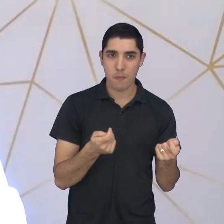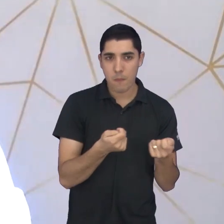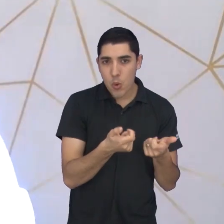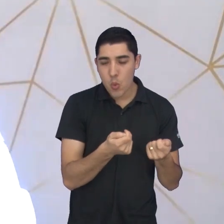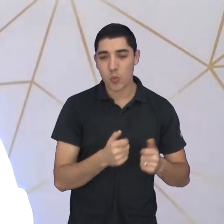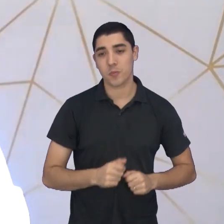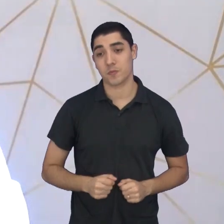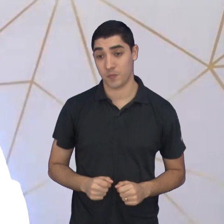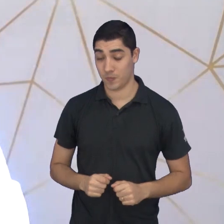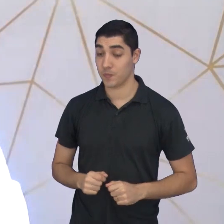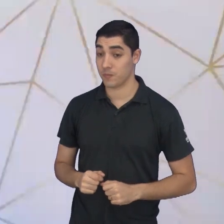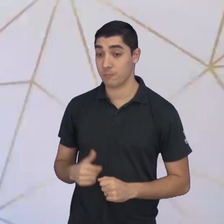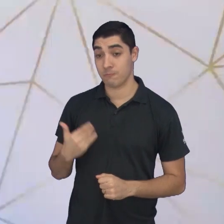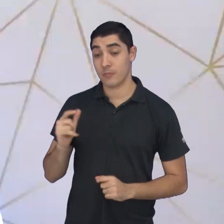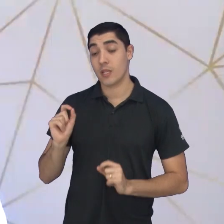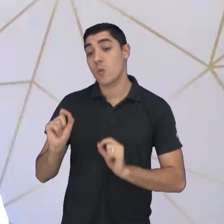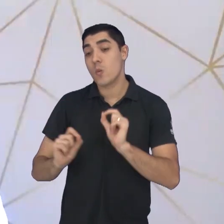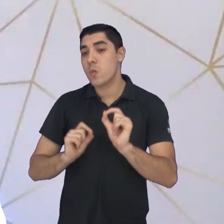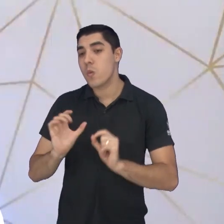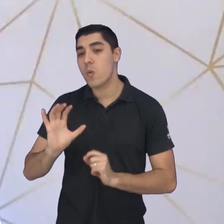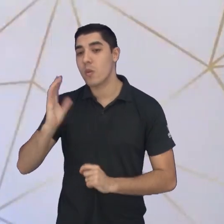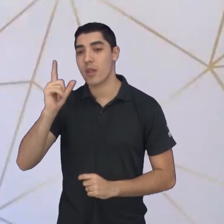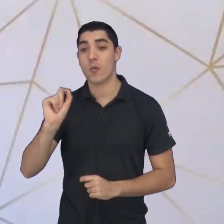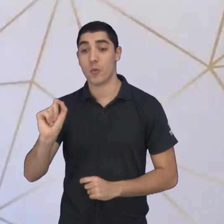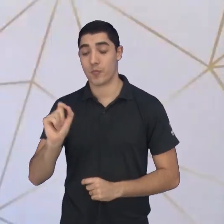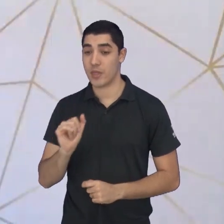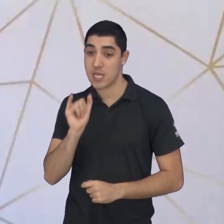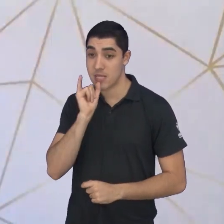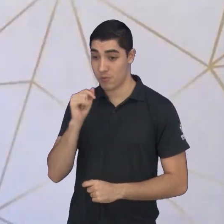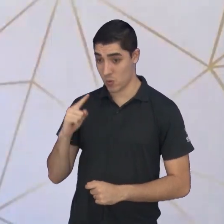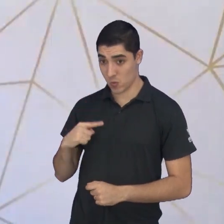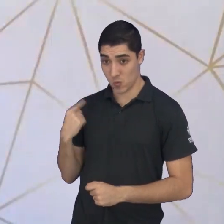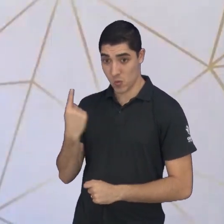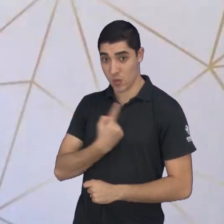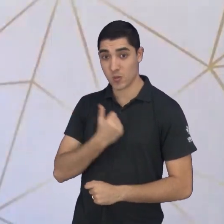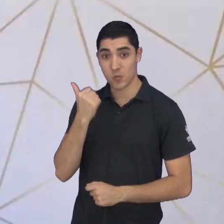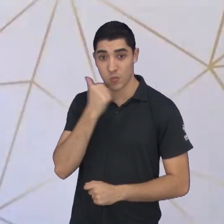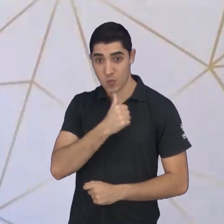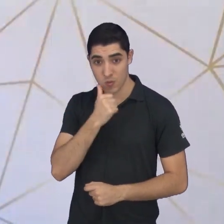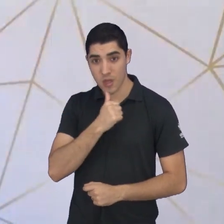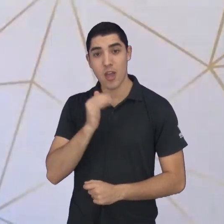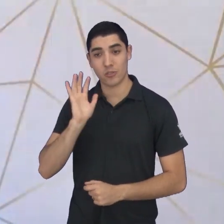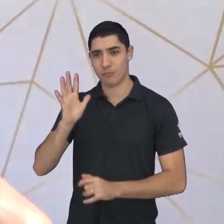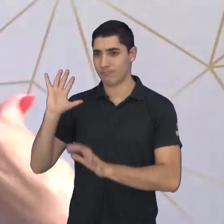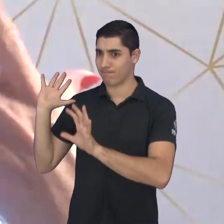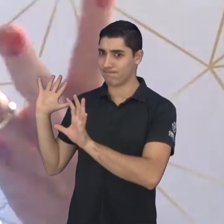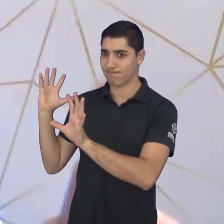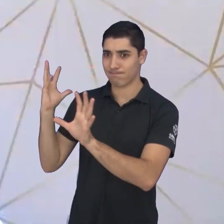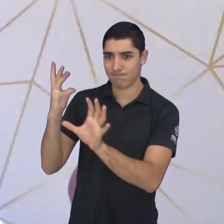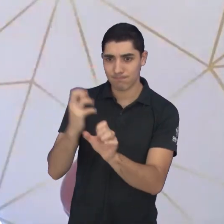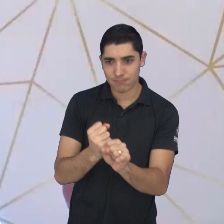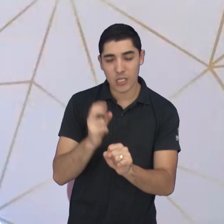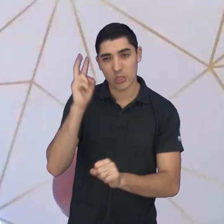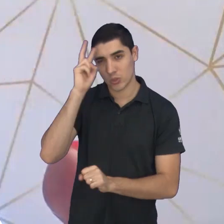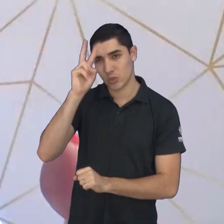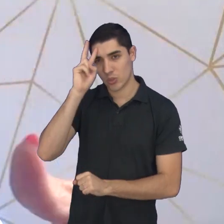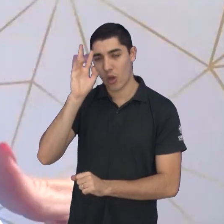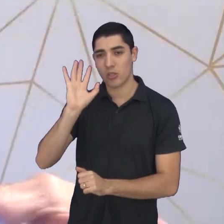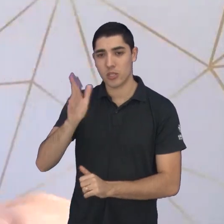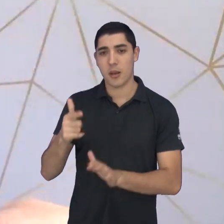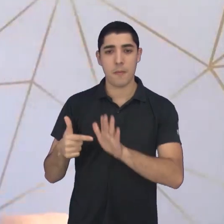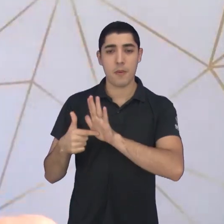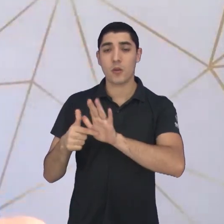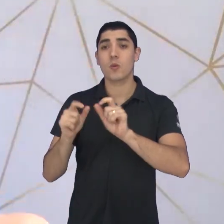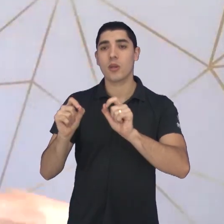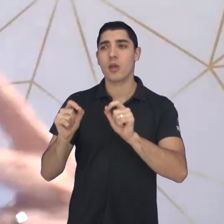Sim, então, o que acontece é que nós, mulheres, ao longo da história, a gente tem buscado espaço no